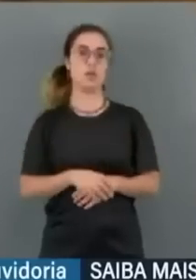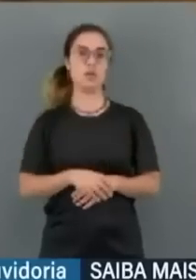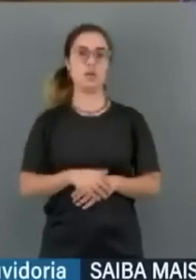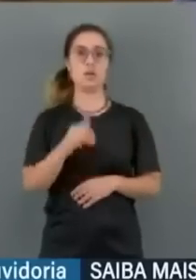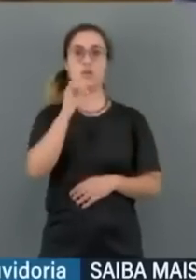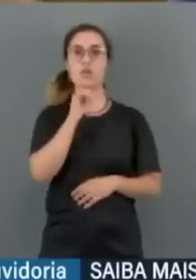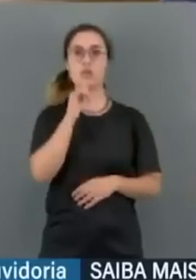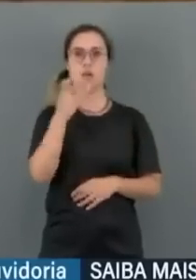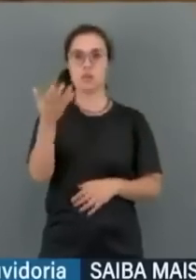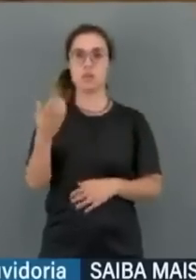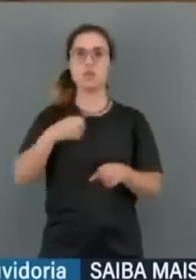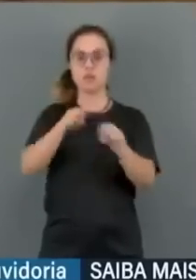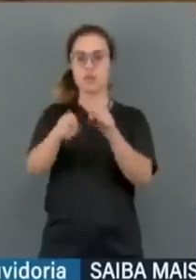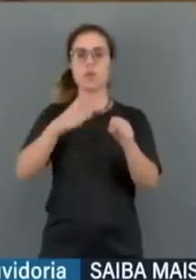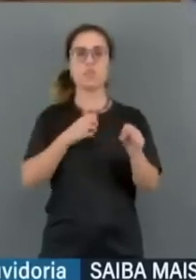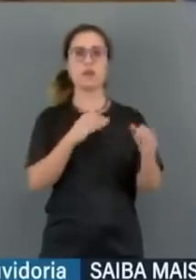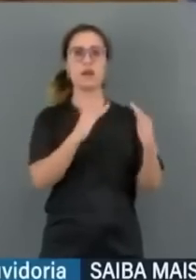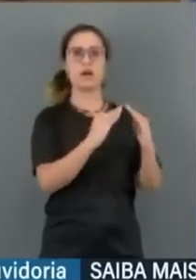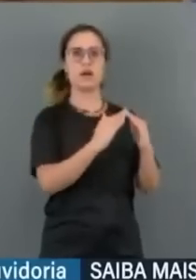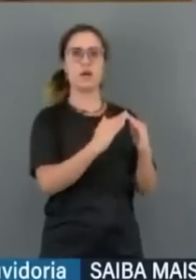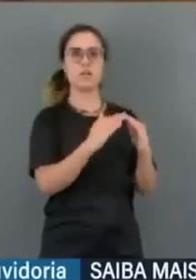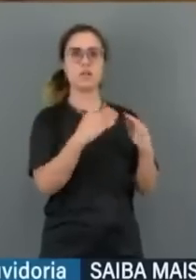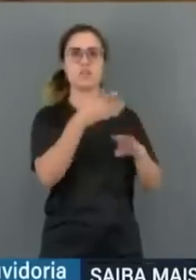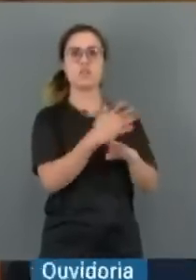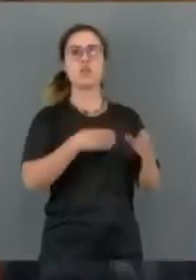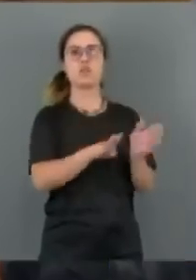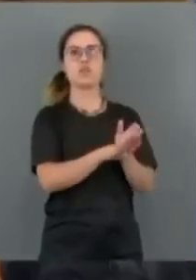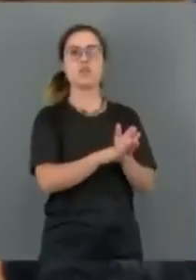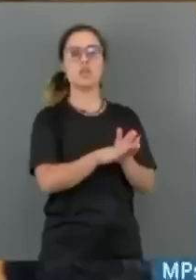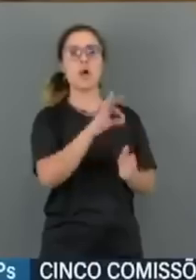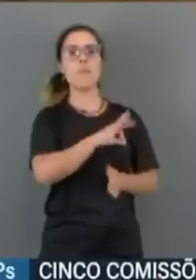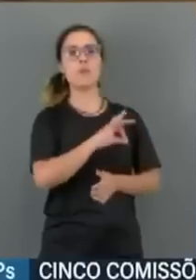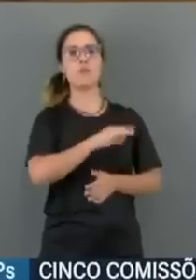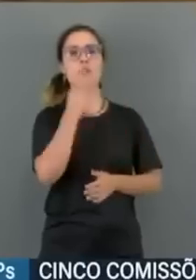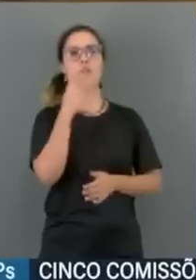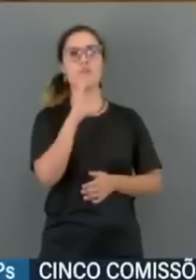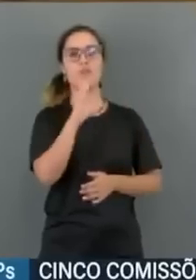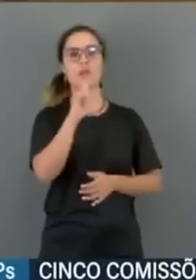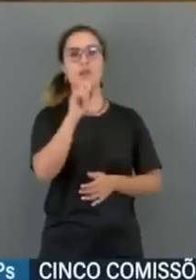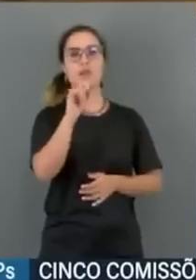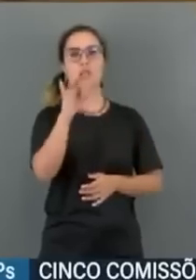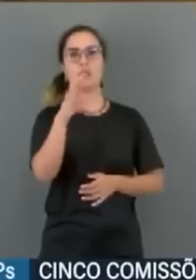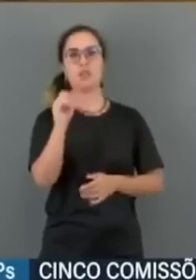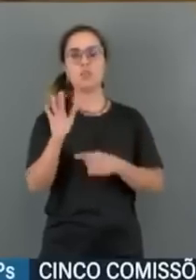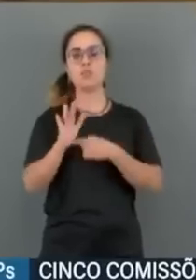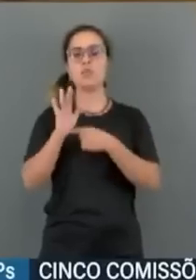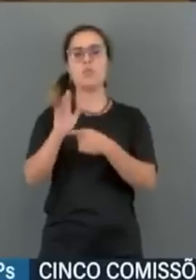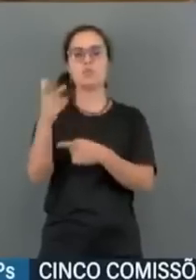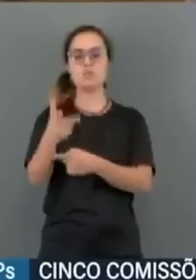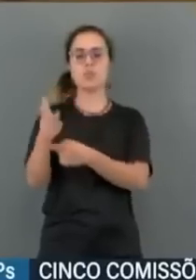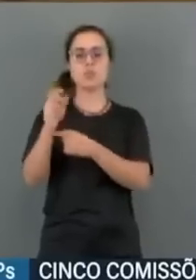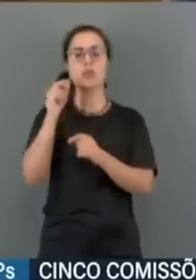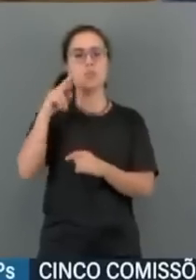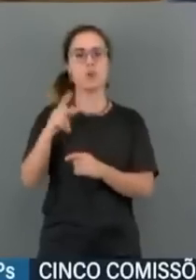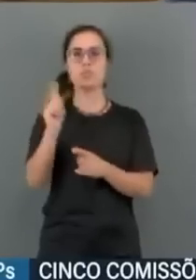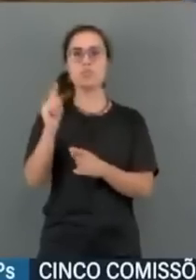se quebra a minha casa, destrói a minha casa, invade a minha casa. Chega lá a polícia e fala assim, Cleitinho, me dá a câmera, eu quero ver o que está acontecendo.